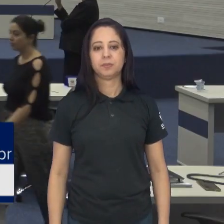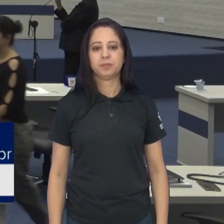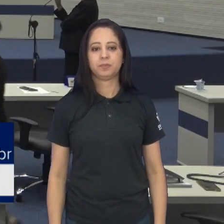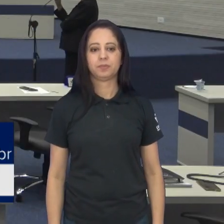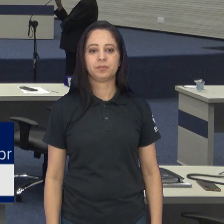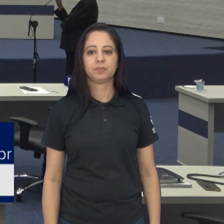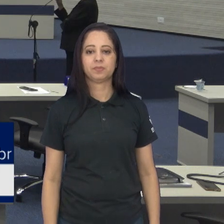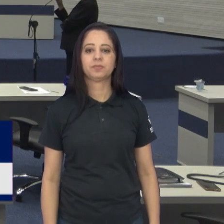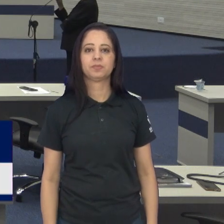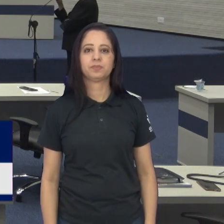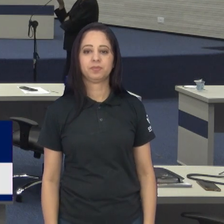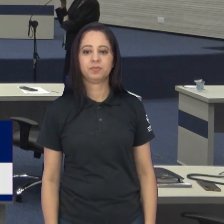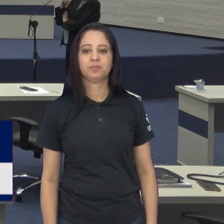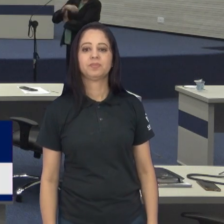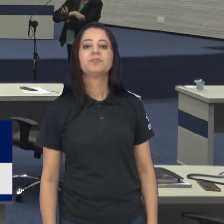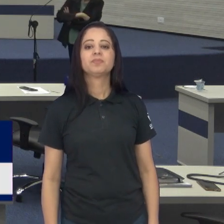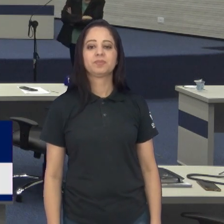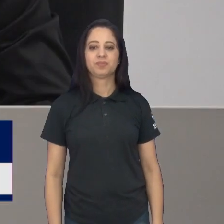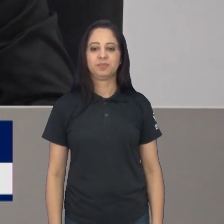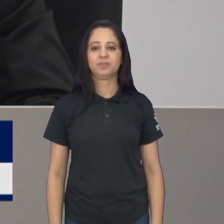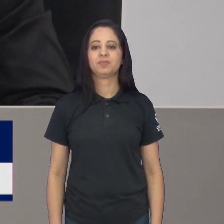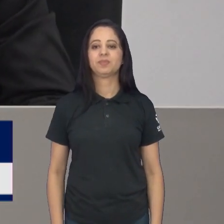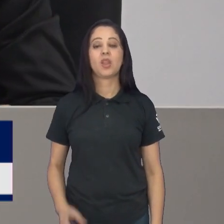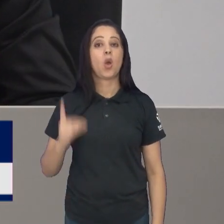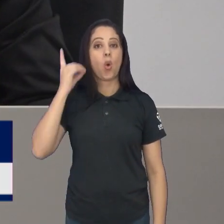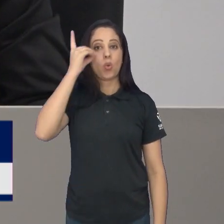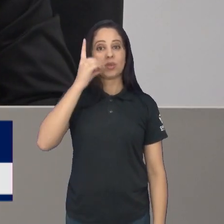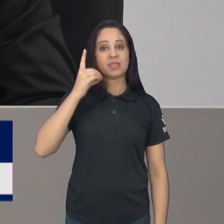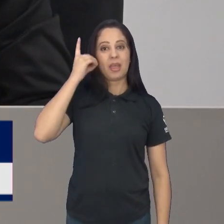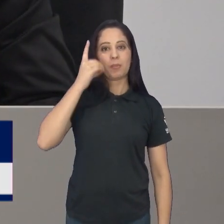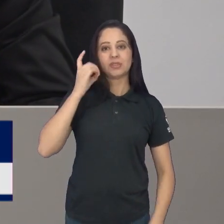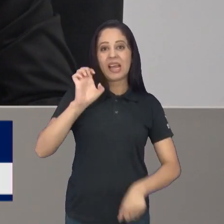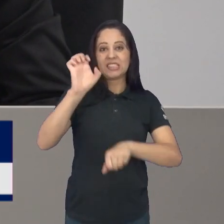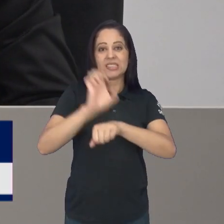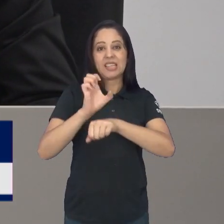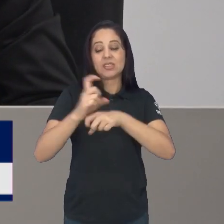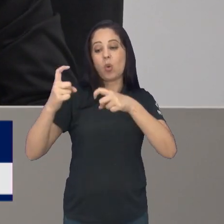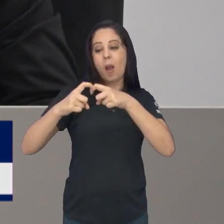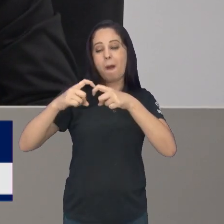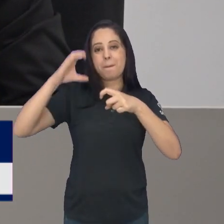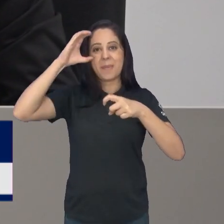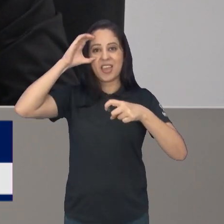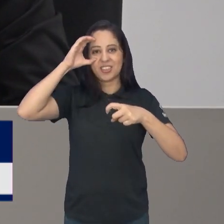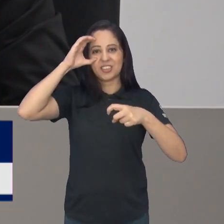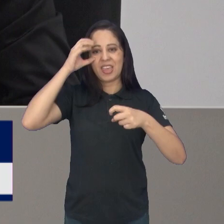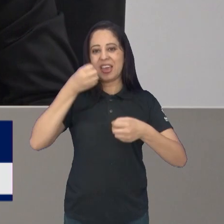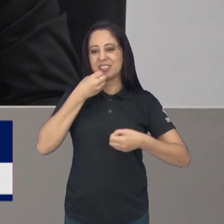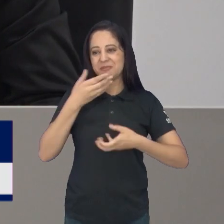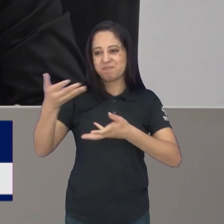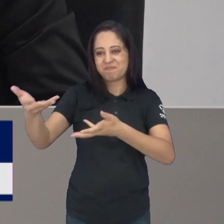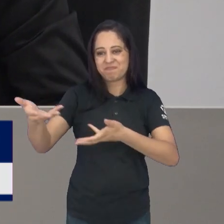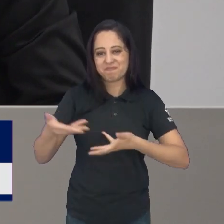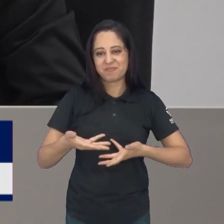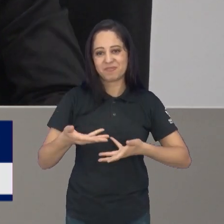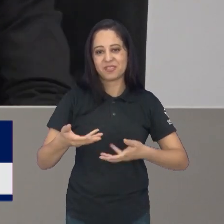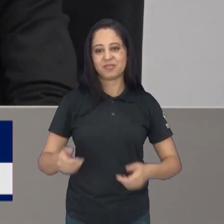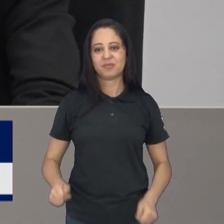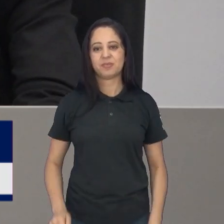Também gostaria de registrar aqui a presença do deputado Dr. Elto. Seja bem-vindo a essa casa do povo,